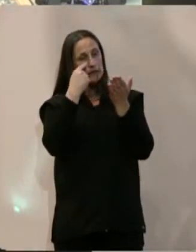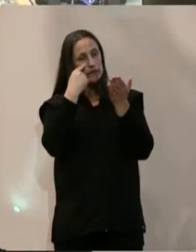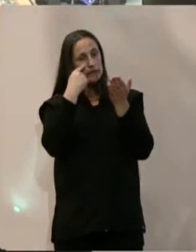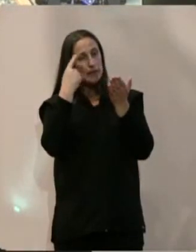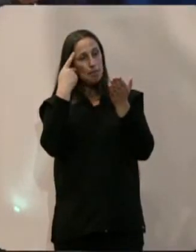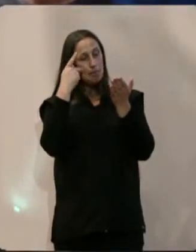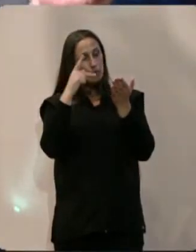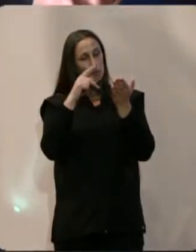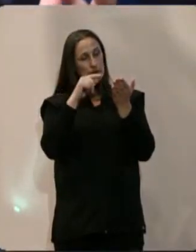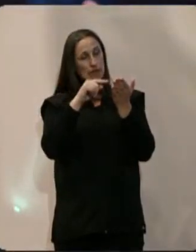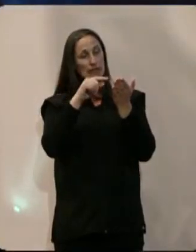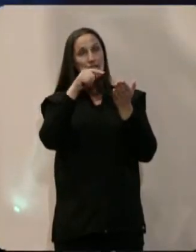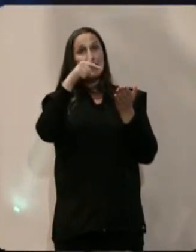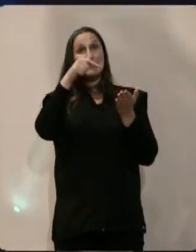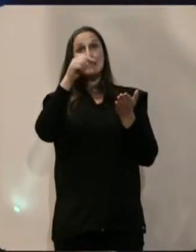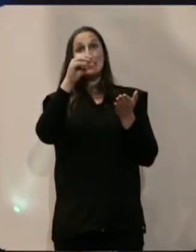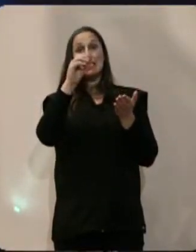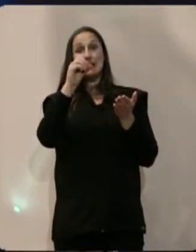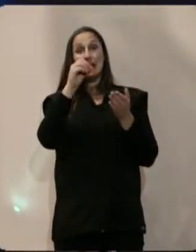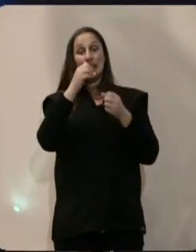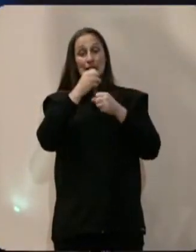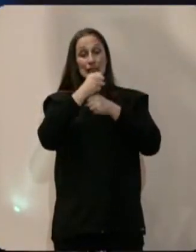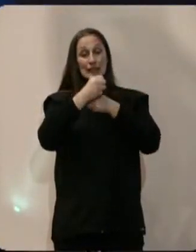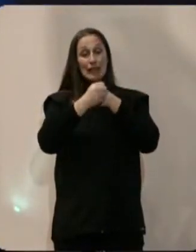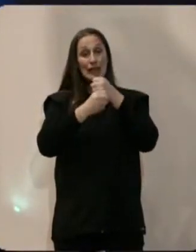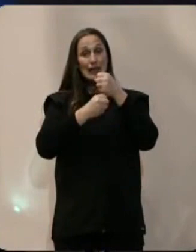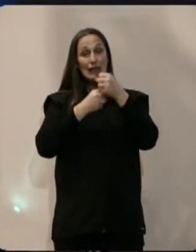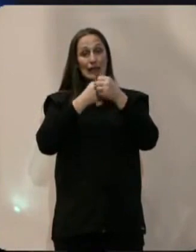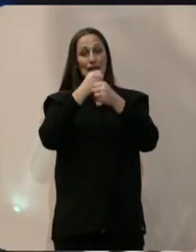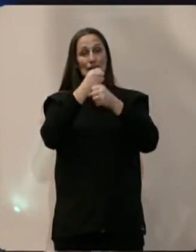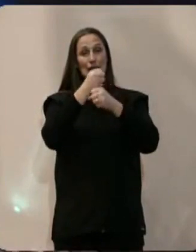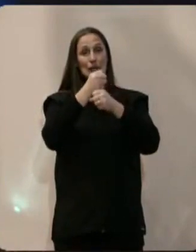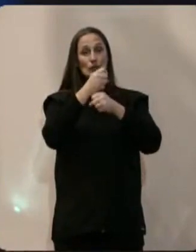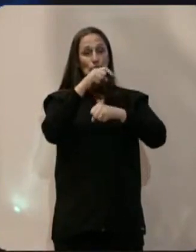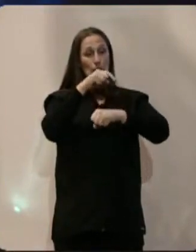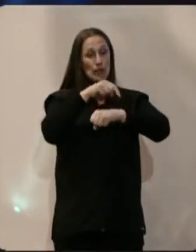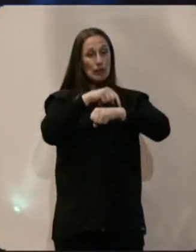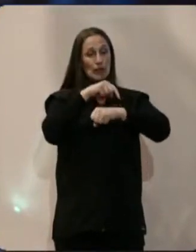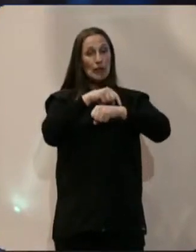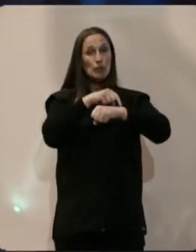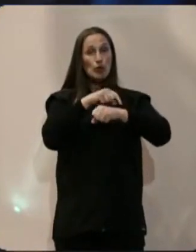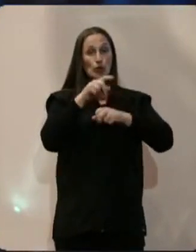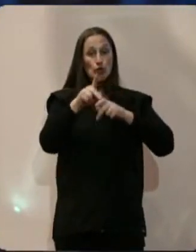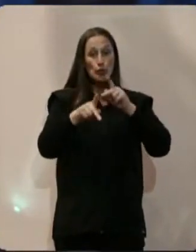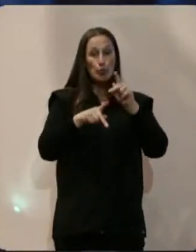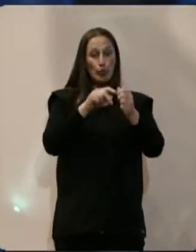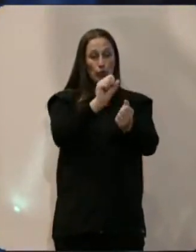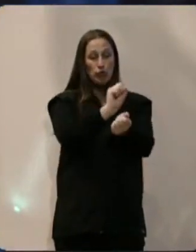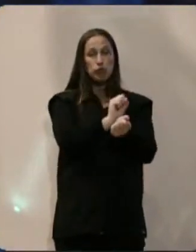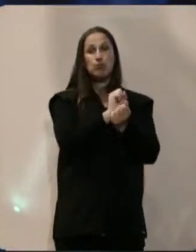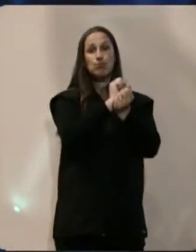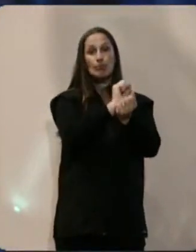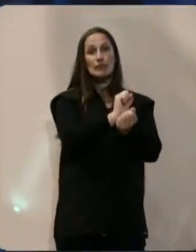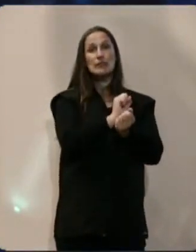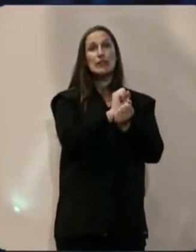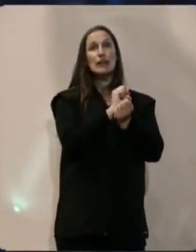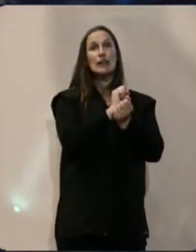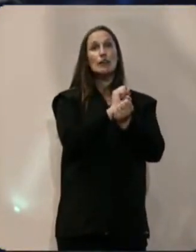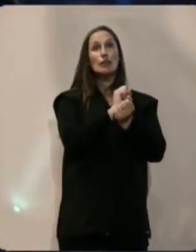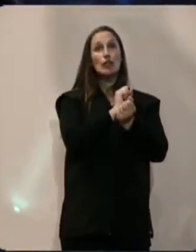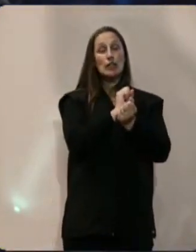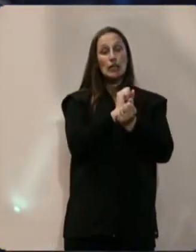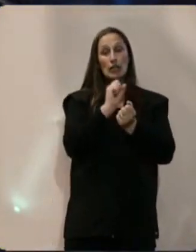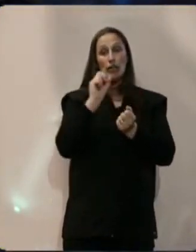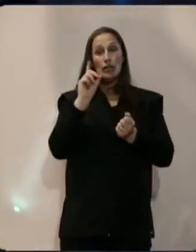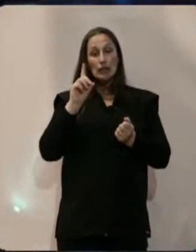que 70 anos era o tempo em que o povo ficaria no cativeiro. E ele começa a fazer as